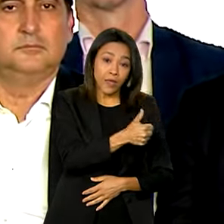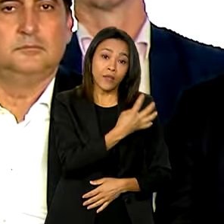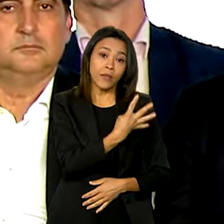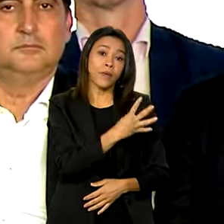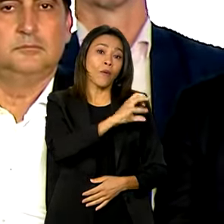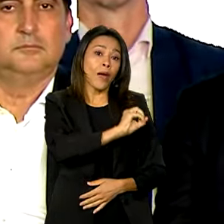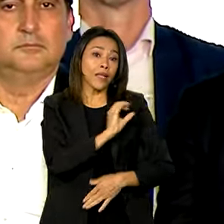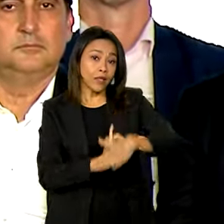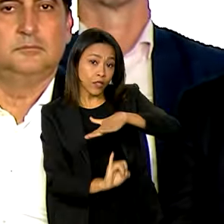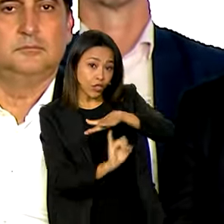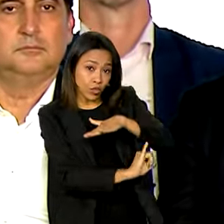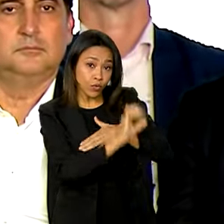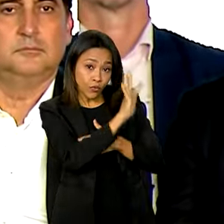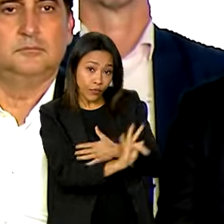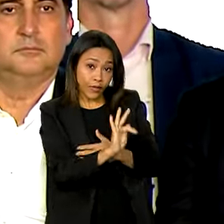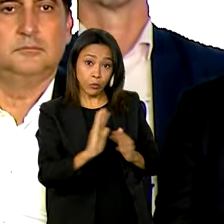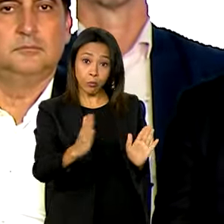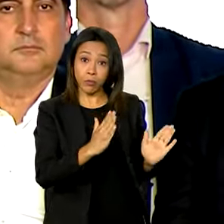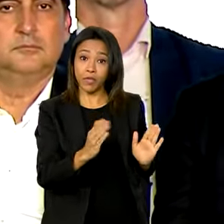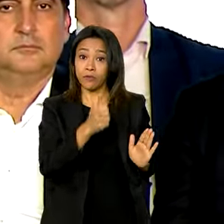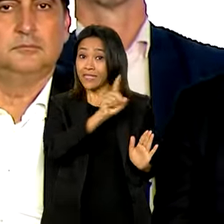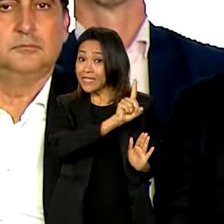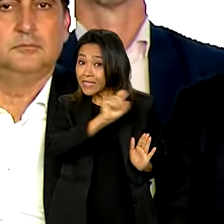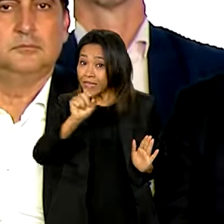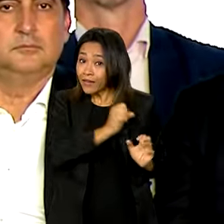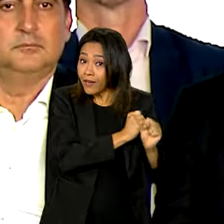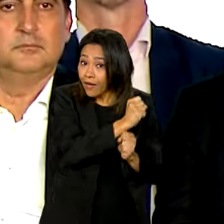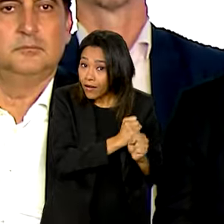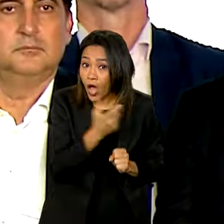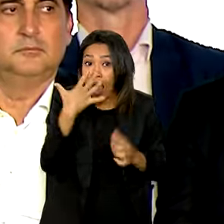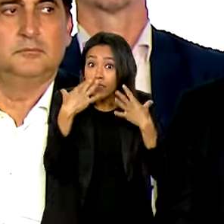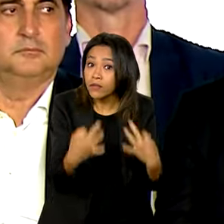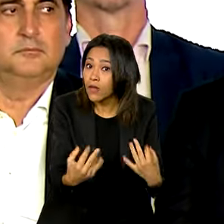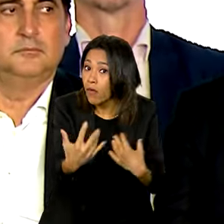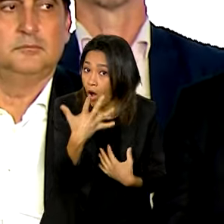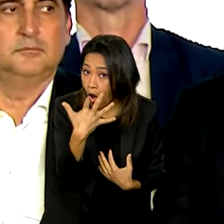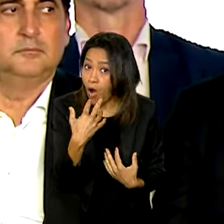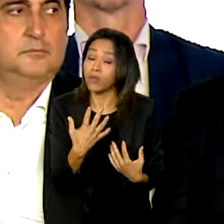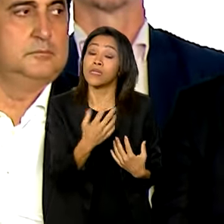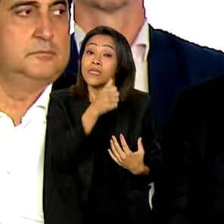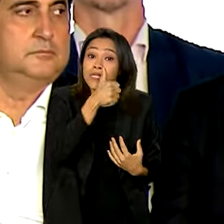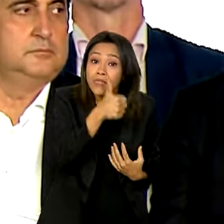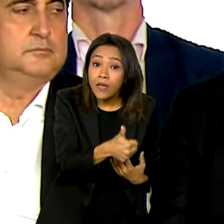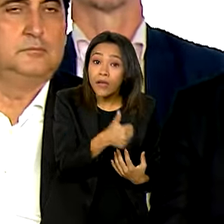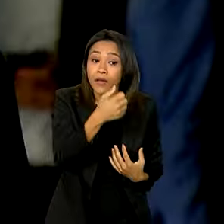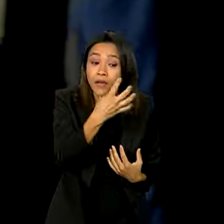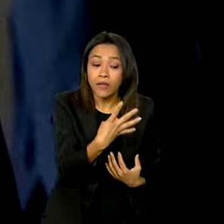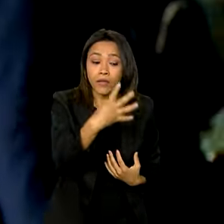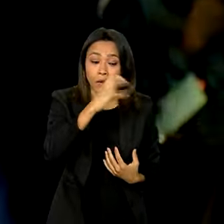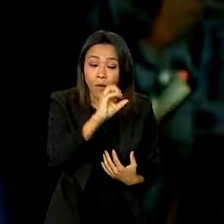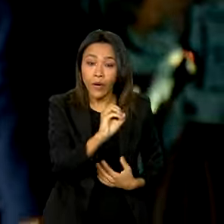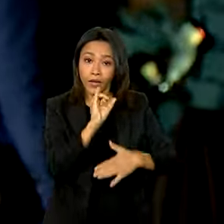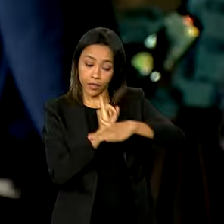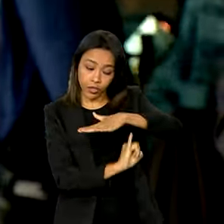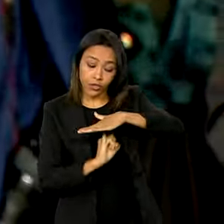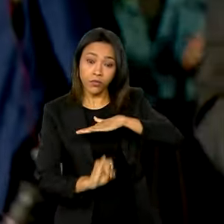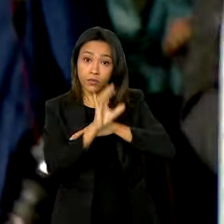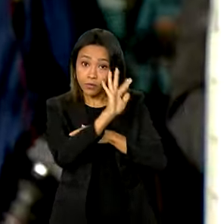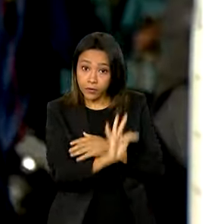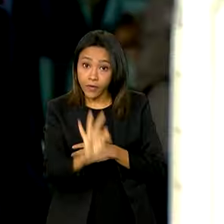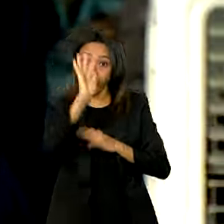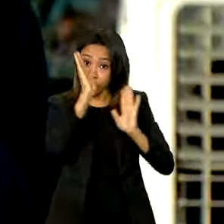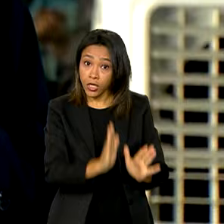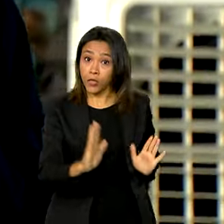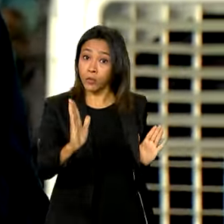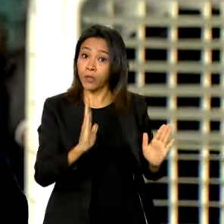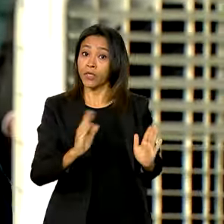institutos feitos em 100 anos, presta atenção, 140 institutos feitos em